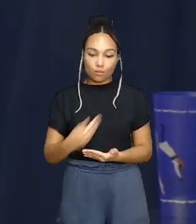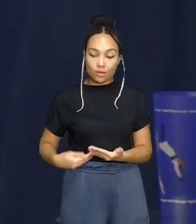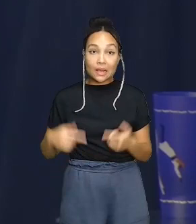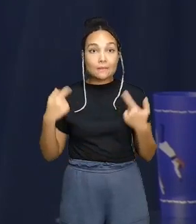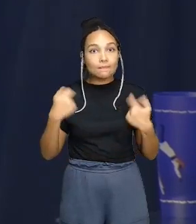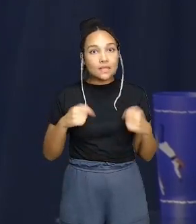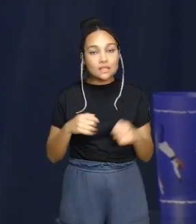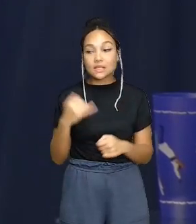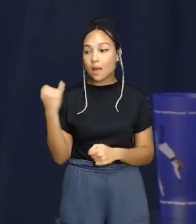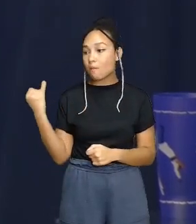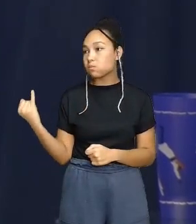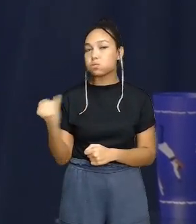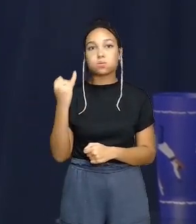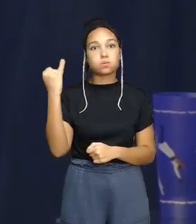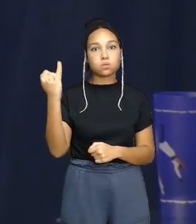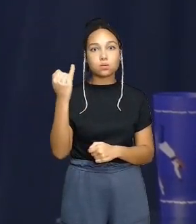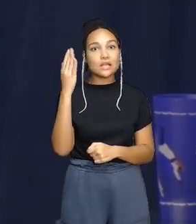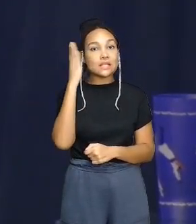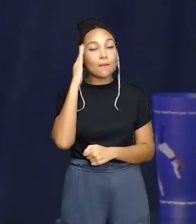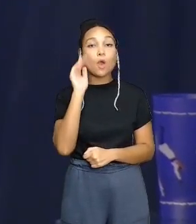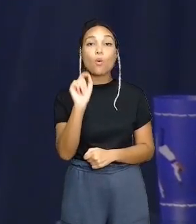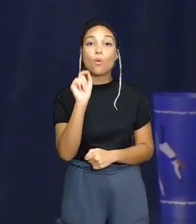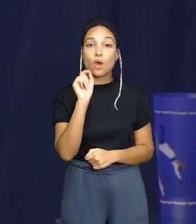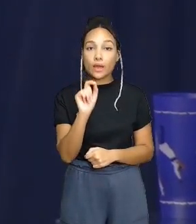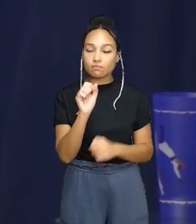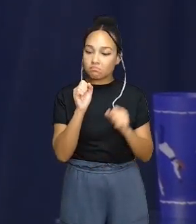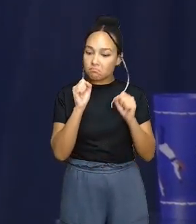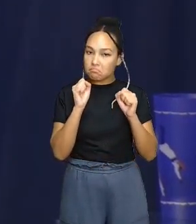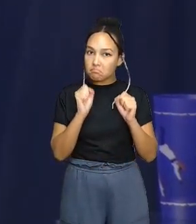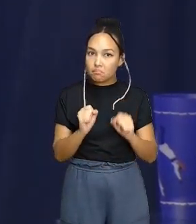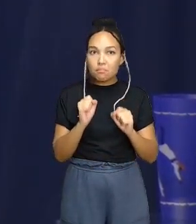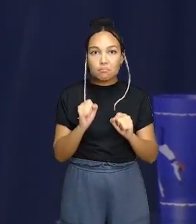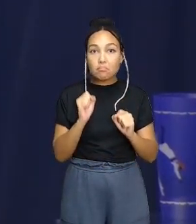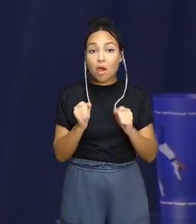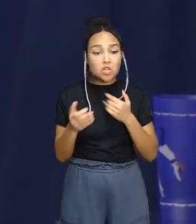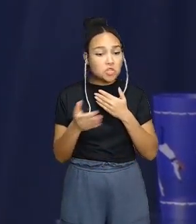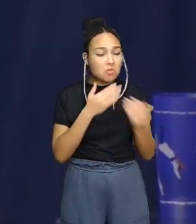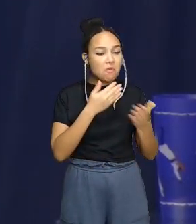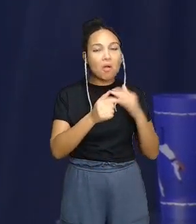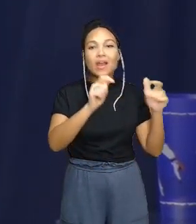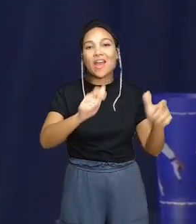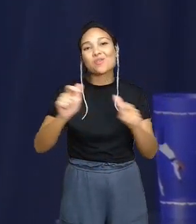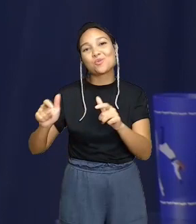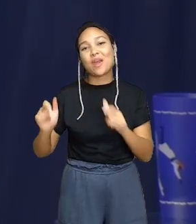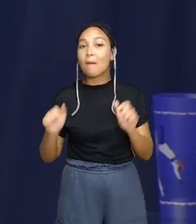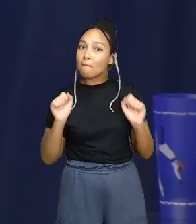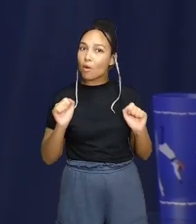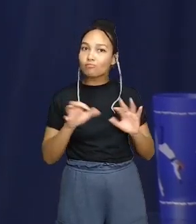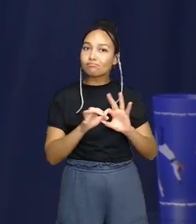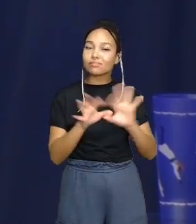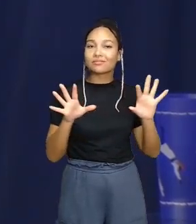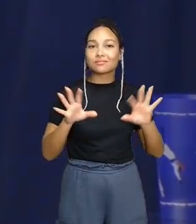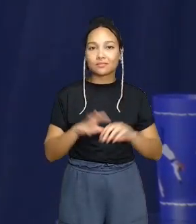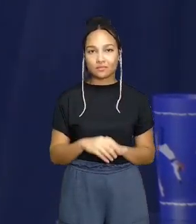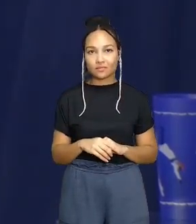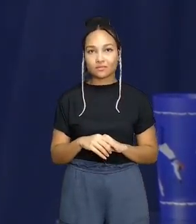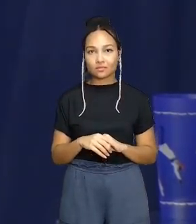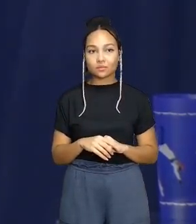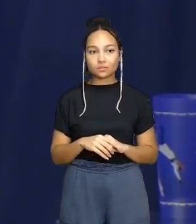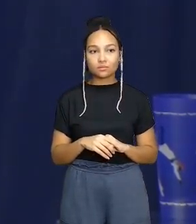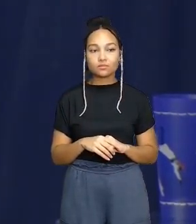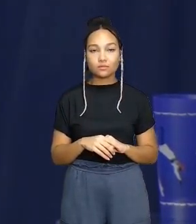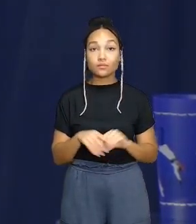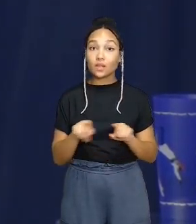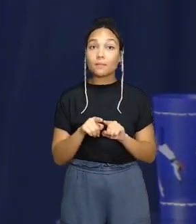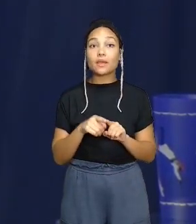precisa saber que pode estar onde desejar estar. E eu gosto sempre de repetir isso, eu falo isso para os estudantes também, para os professores